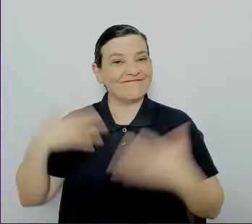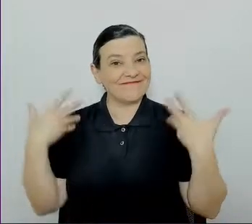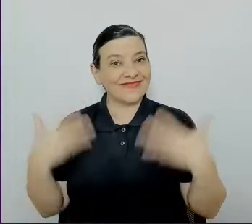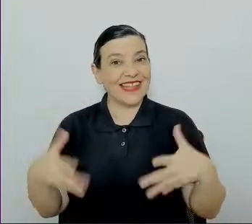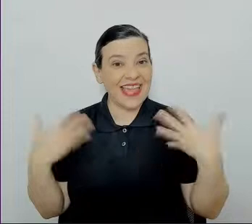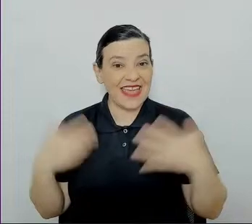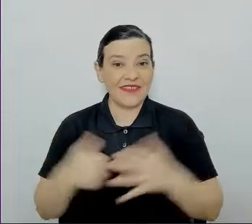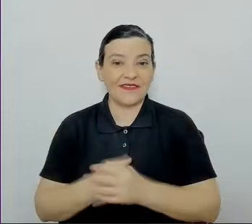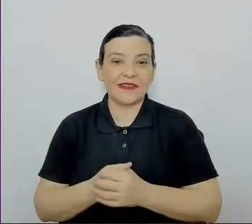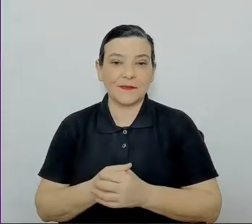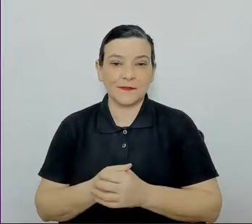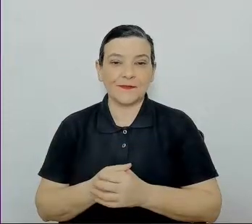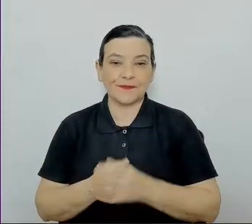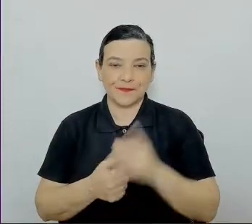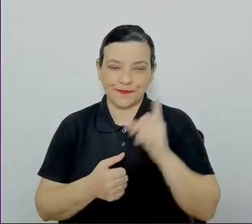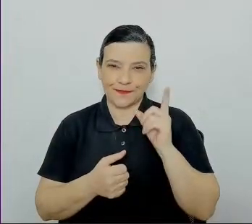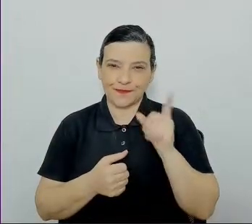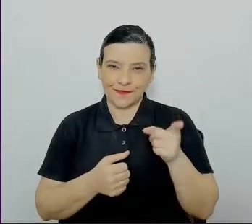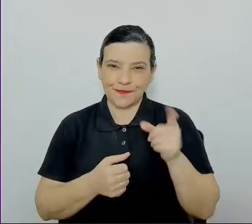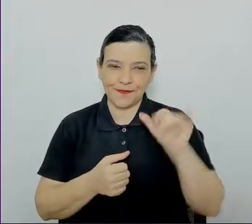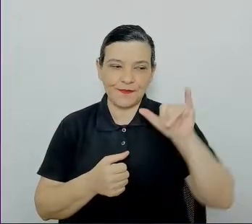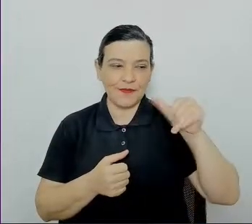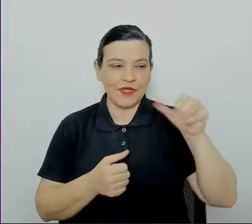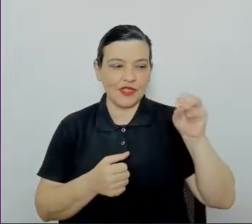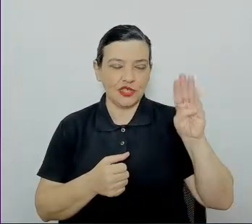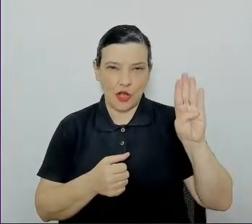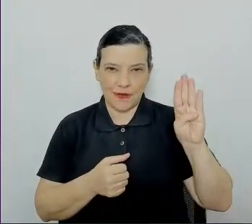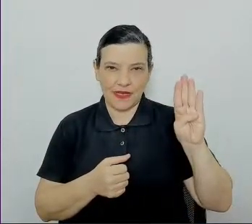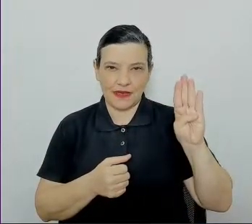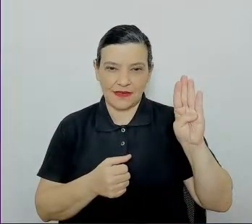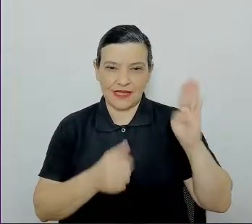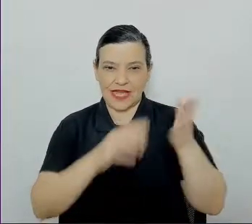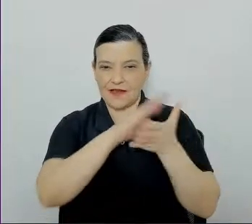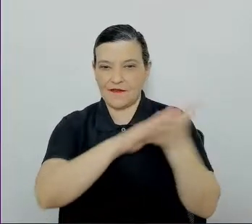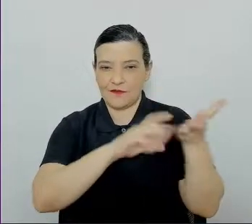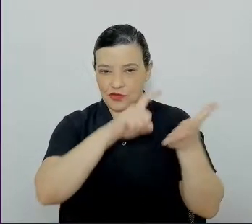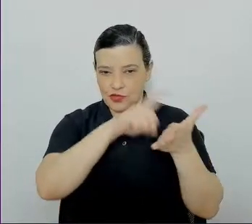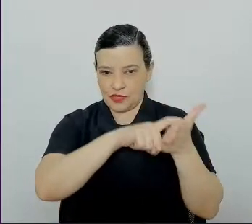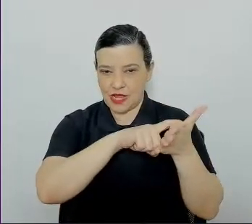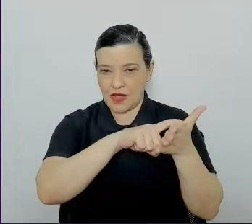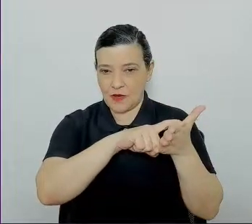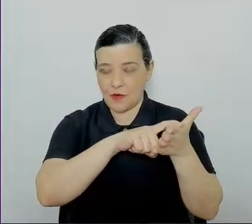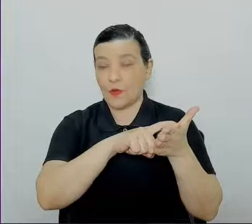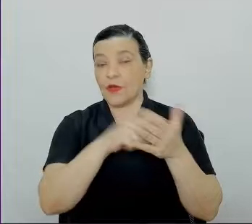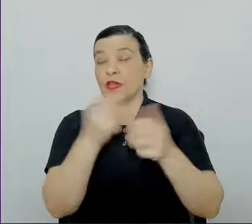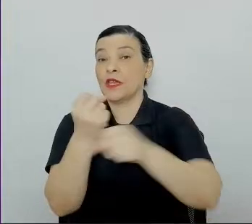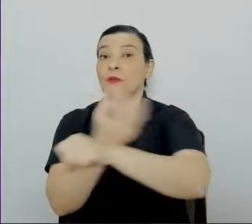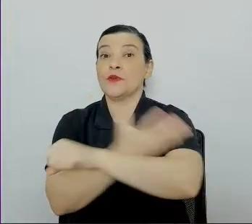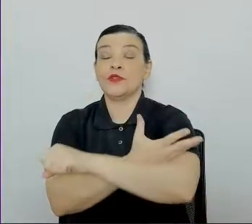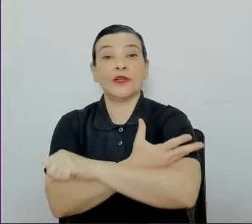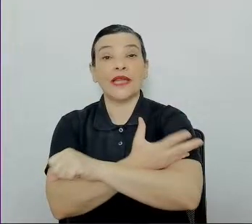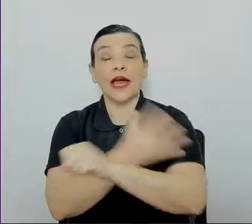no job funcional, no job emocional, são duas coisas. O funcional é assistir filmes e séries que